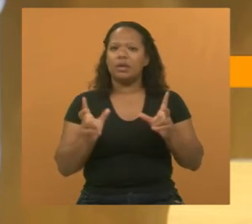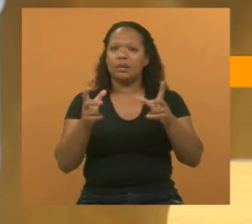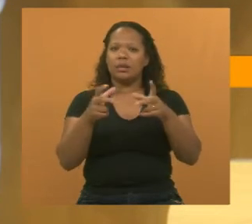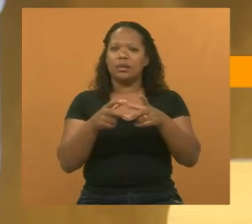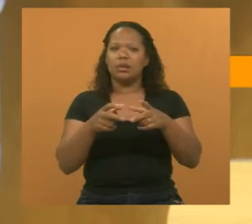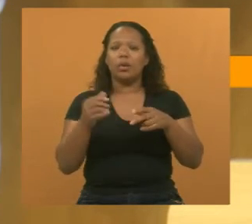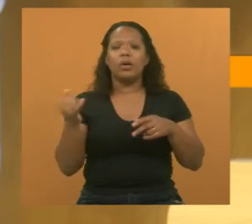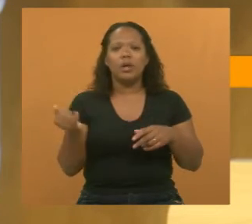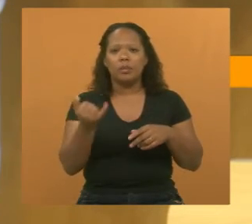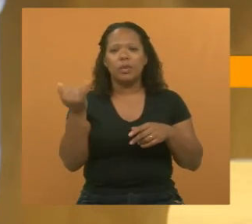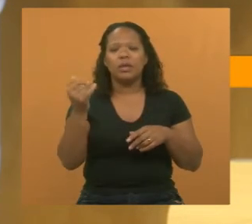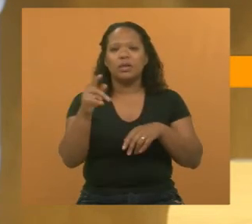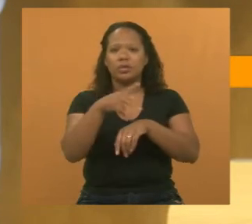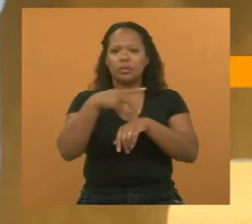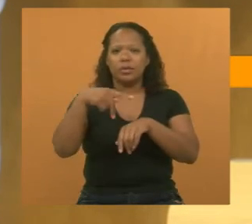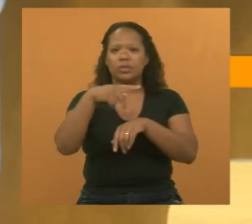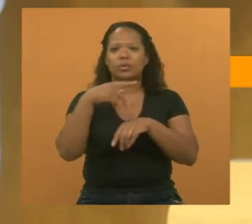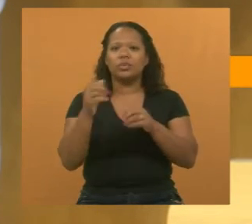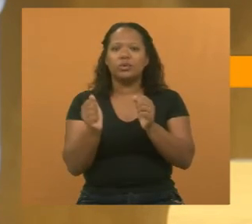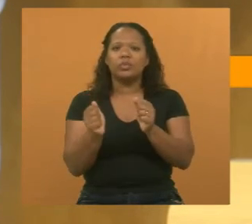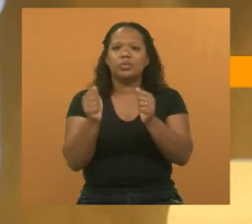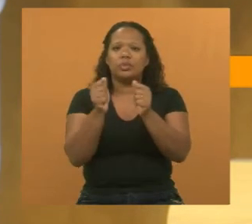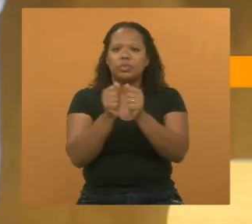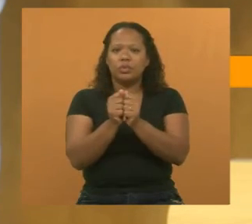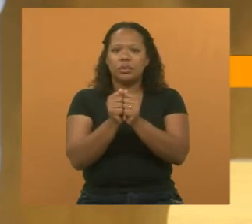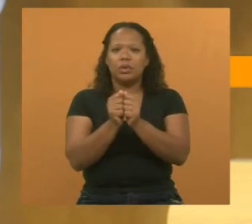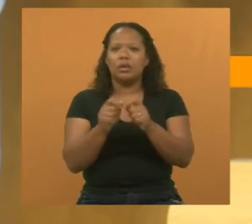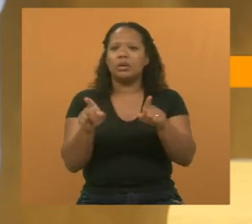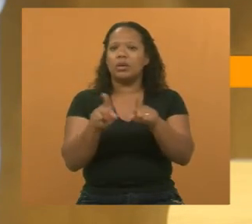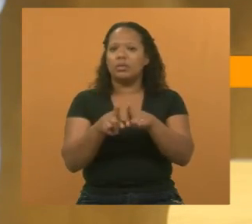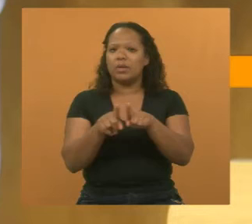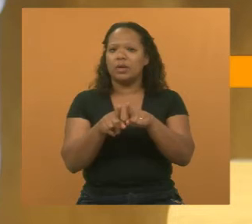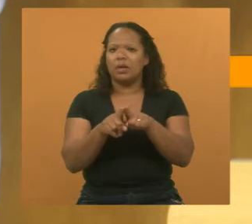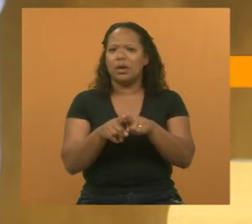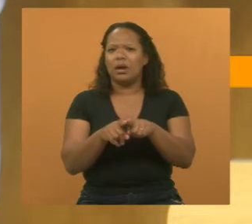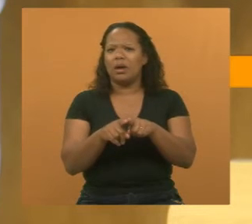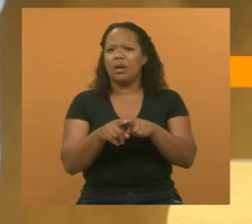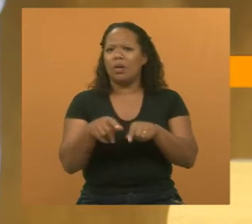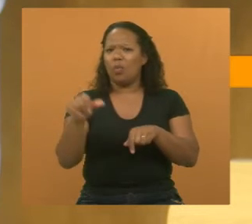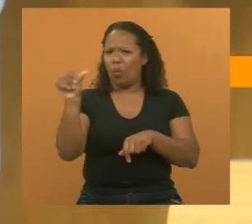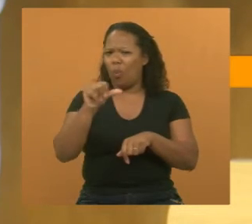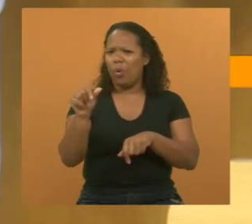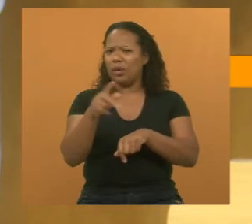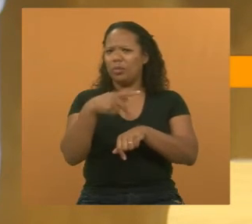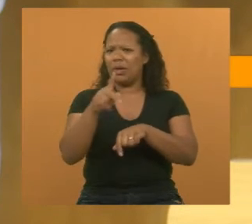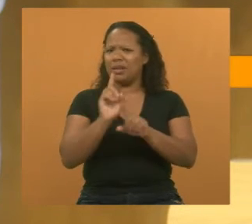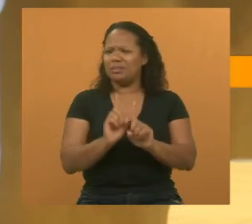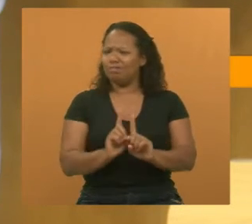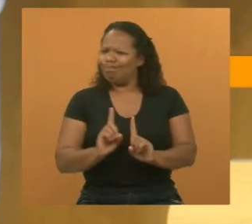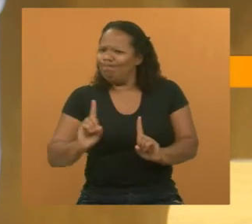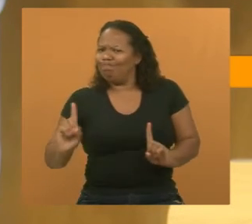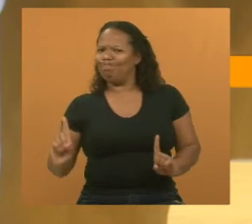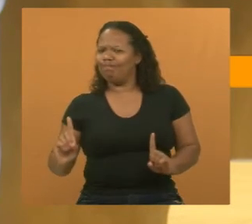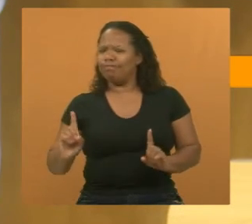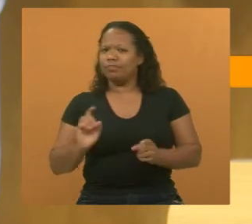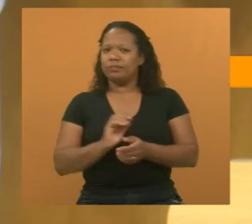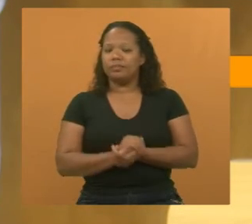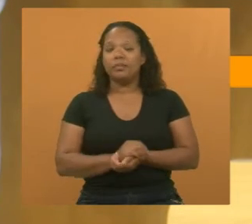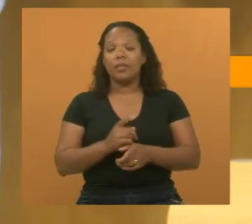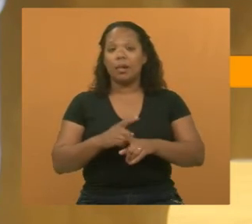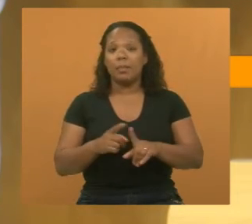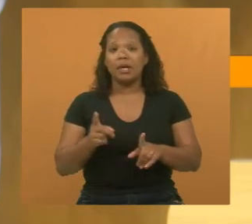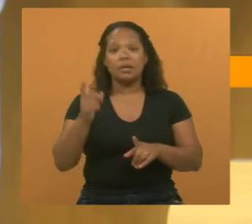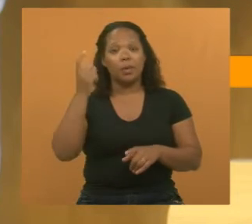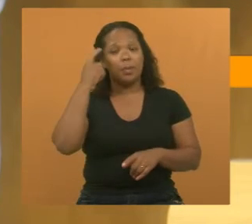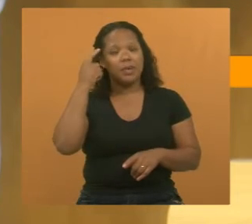que é importante para o país está junto, e o que também for ruim para o país não está junto. Mas eu penso